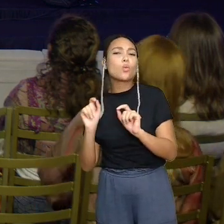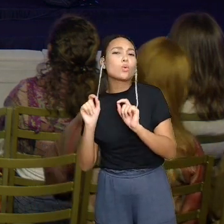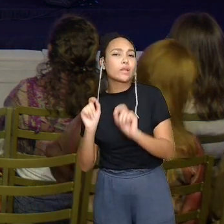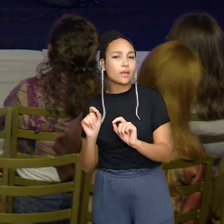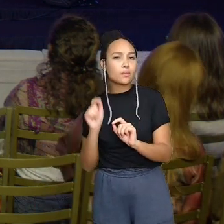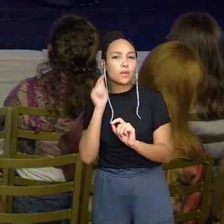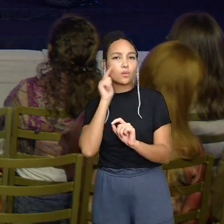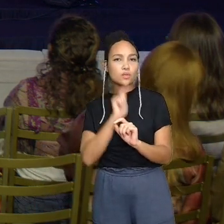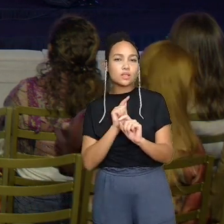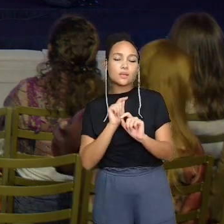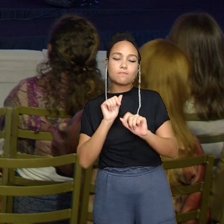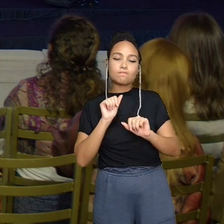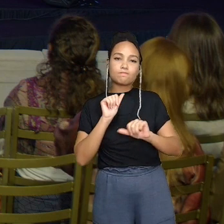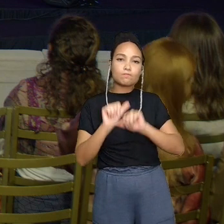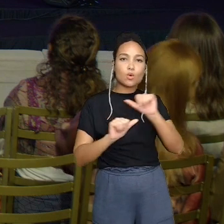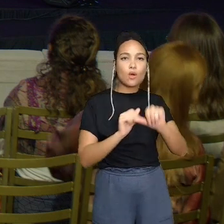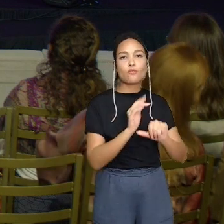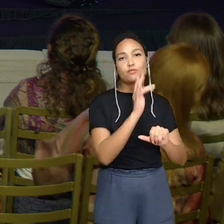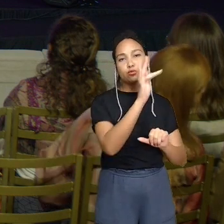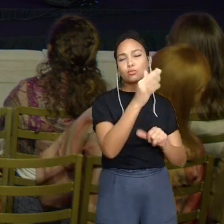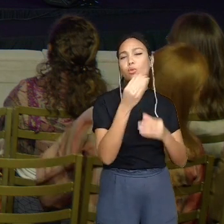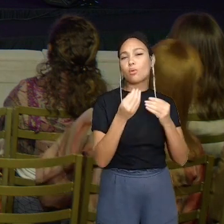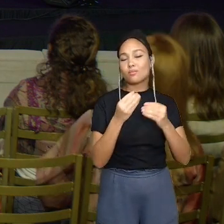mudar o nosso futuro.